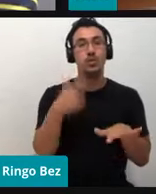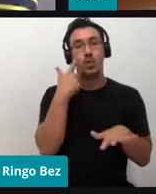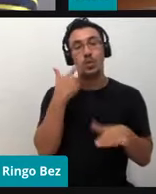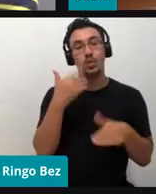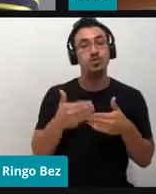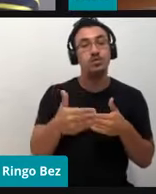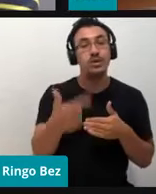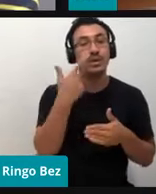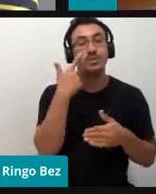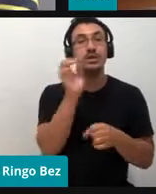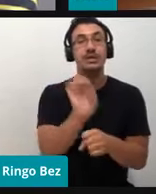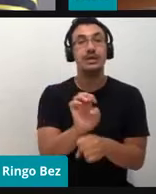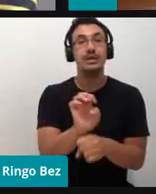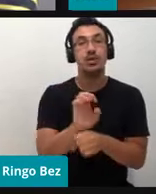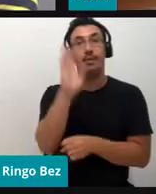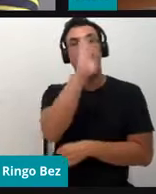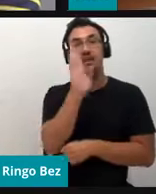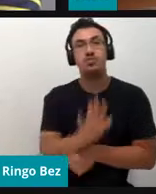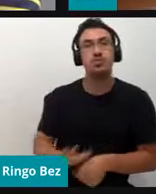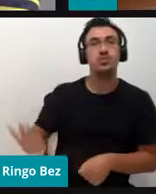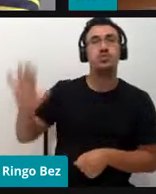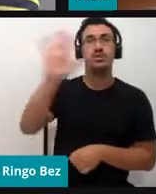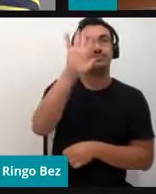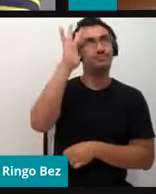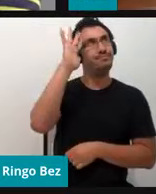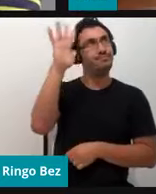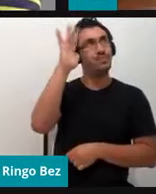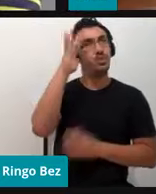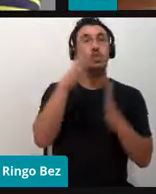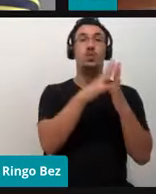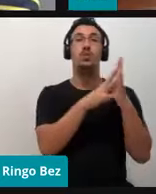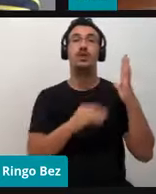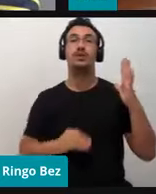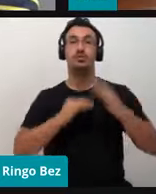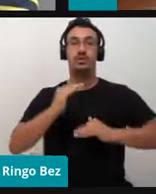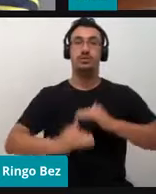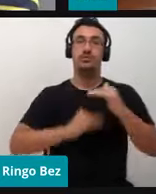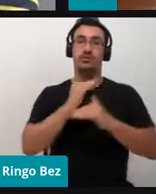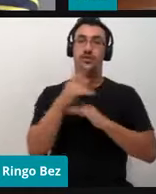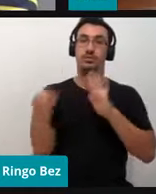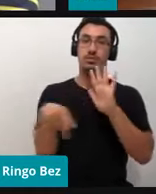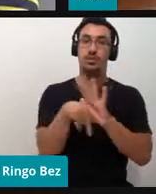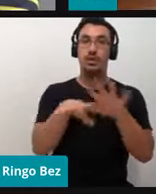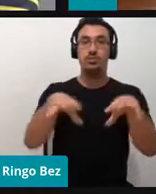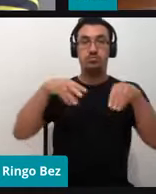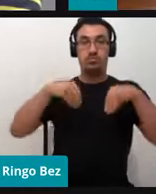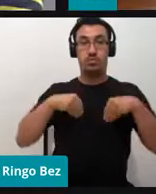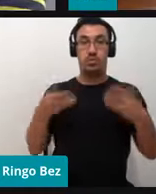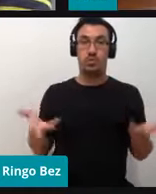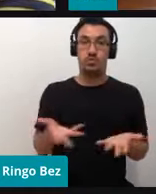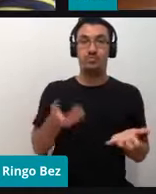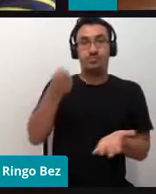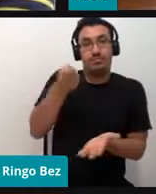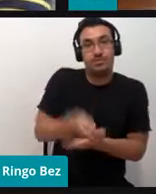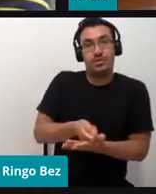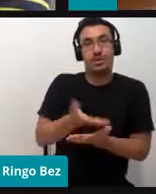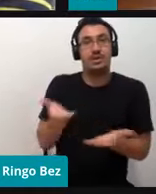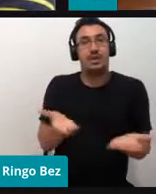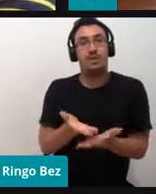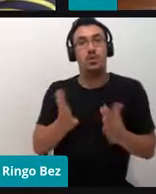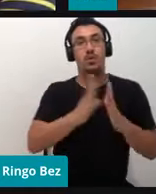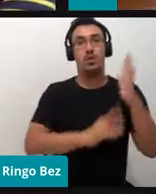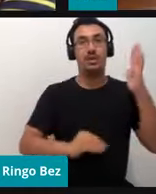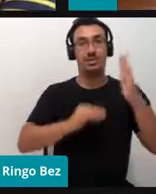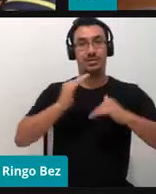estados, nação, refletirem sobre o modelo de desenvolvimento que está posto. Porque o modelo de desenvolvimento que